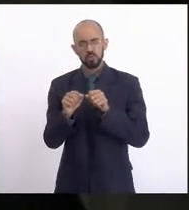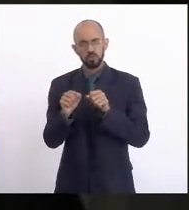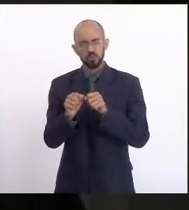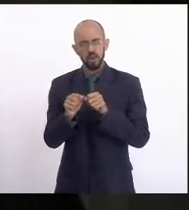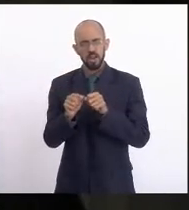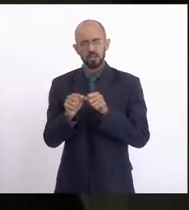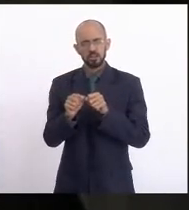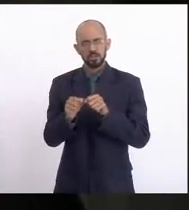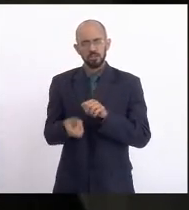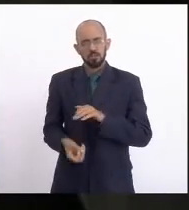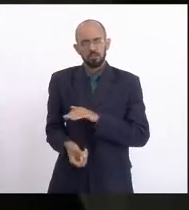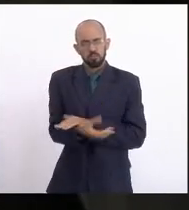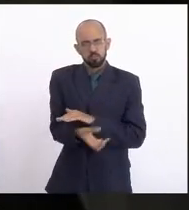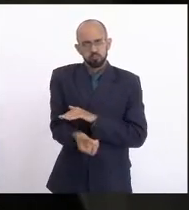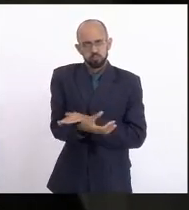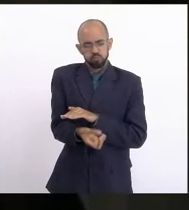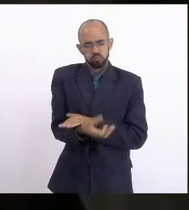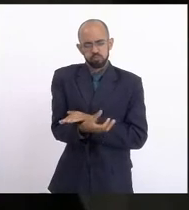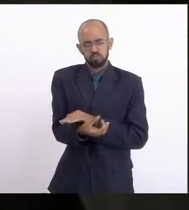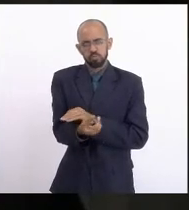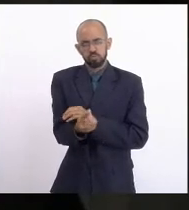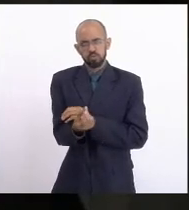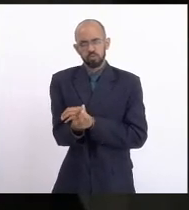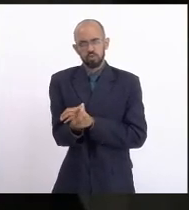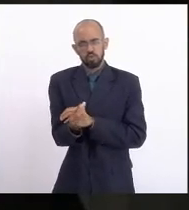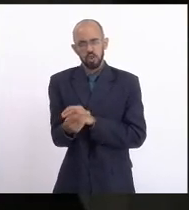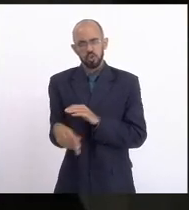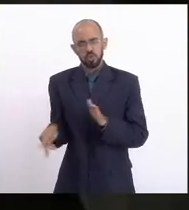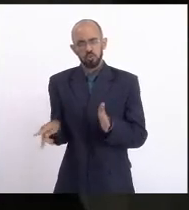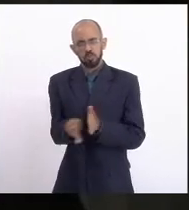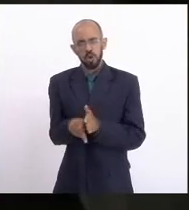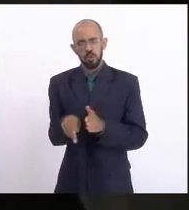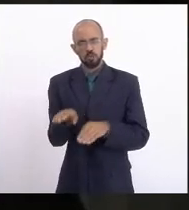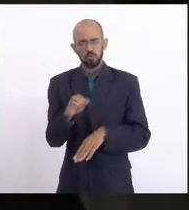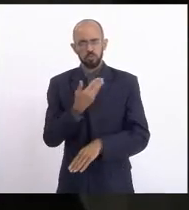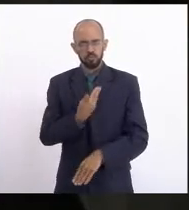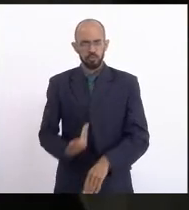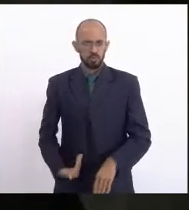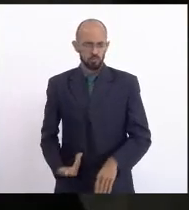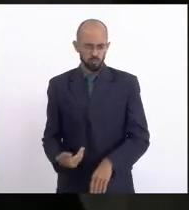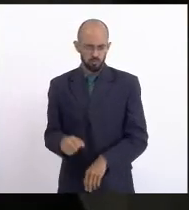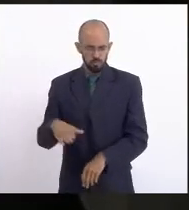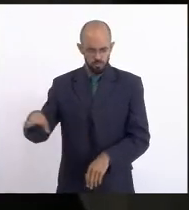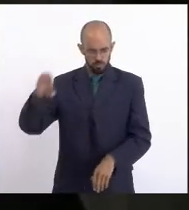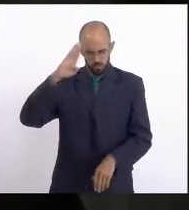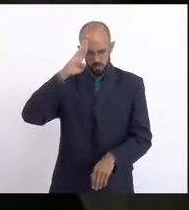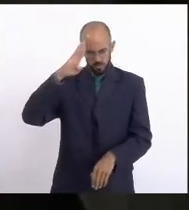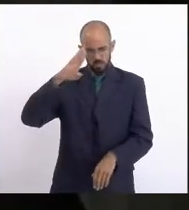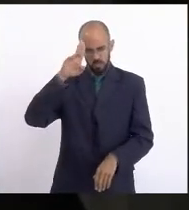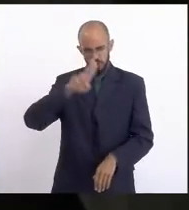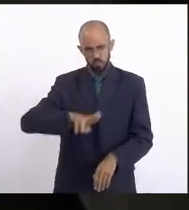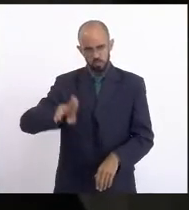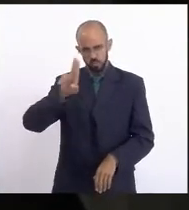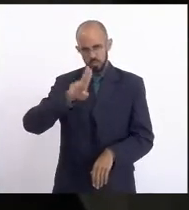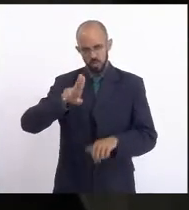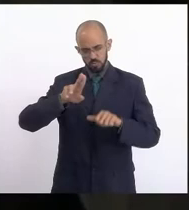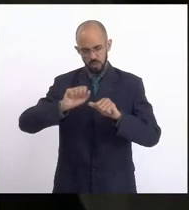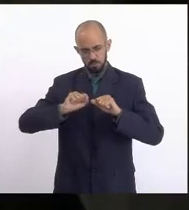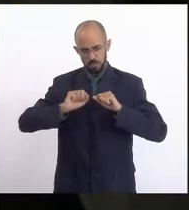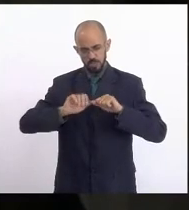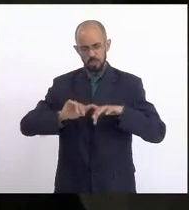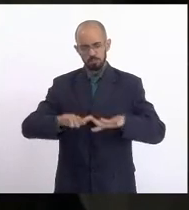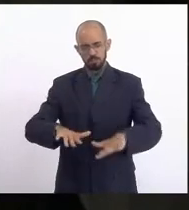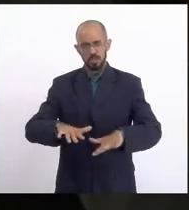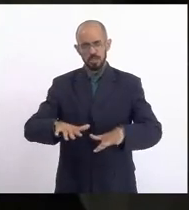recursos do Tesouro do Estado. Principalmente usando a pandemia como